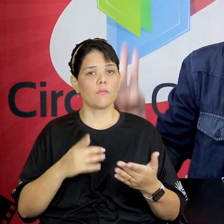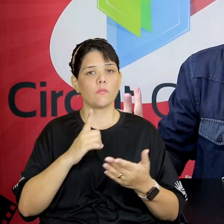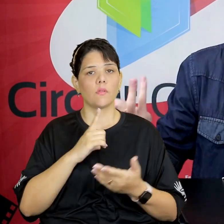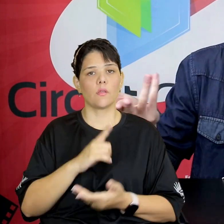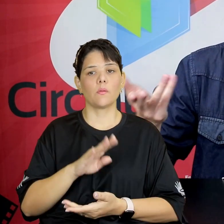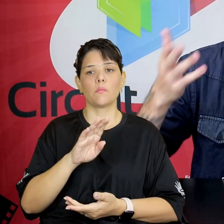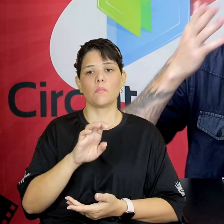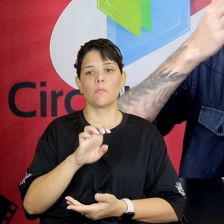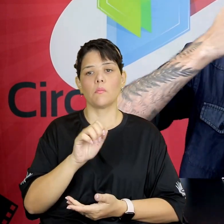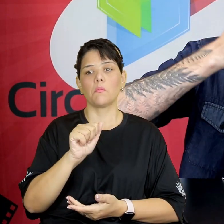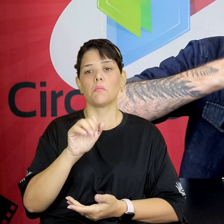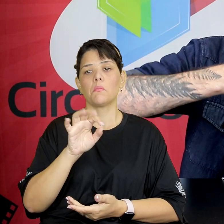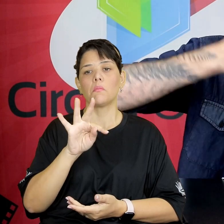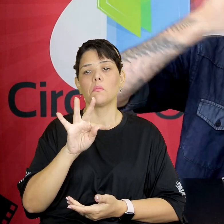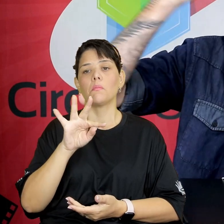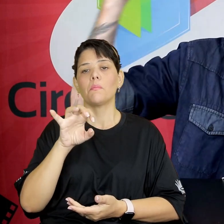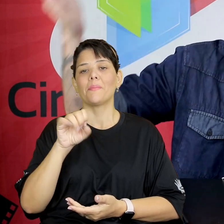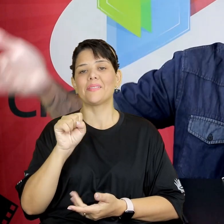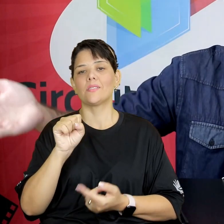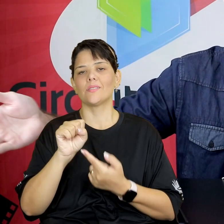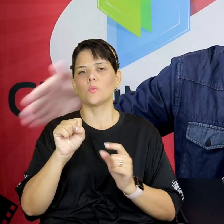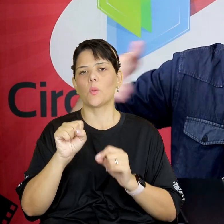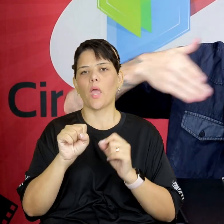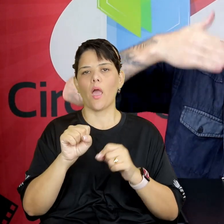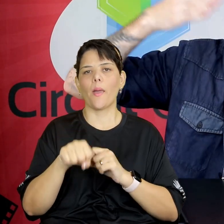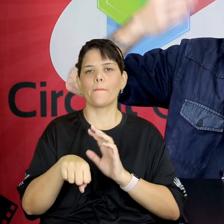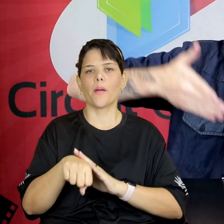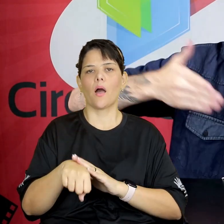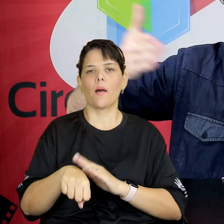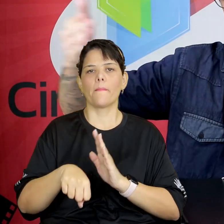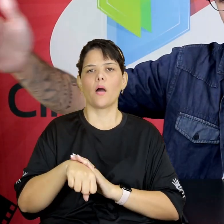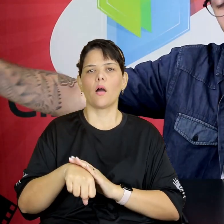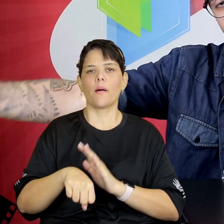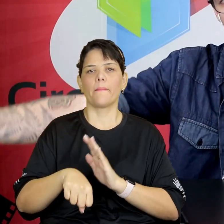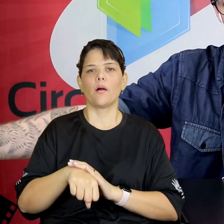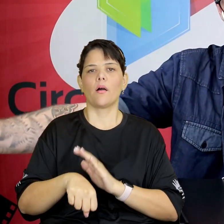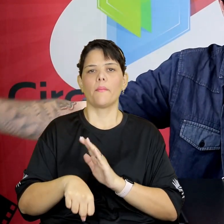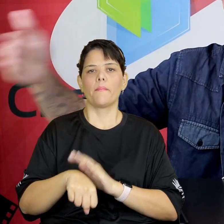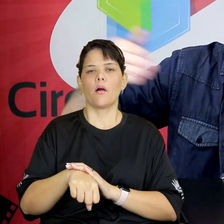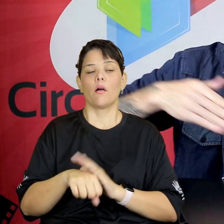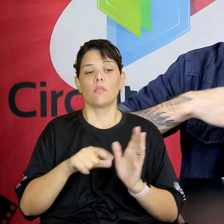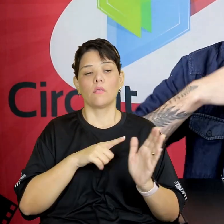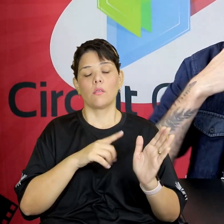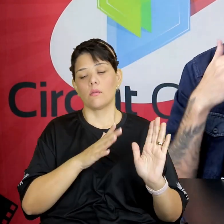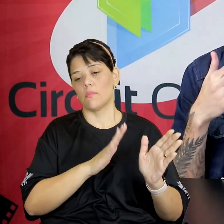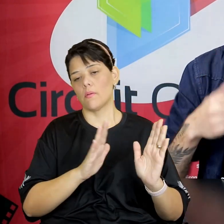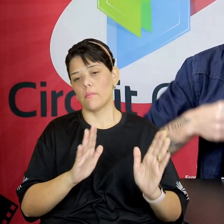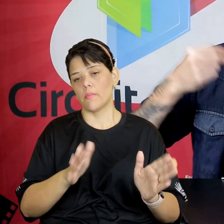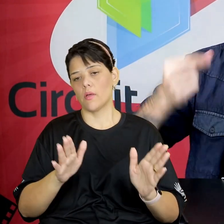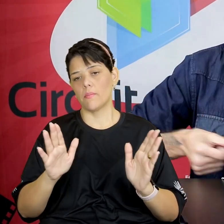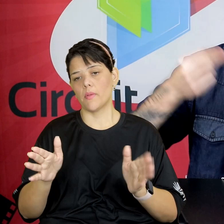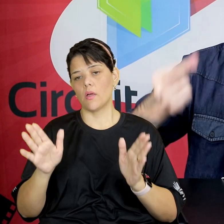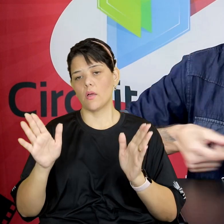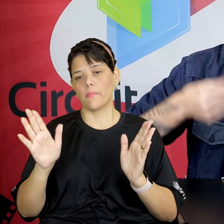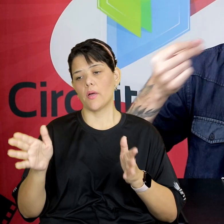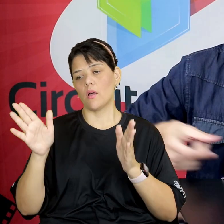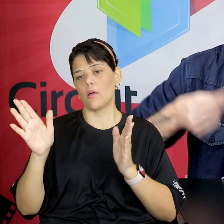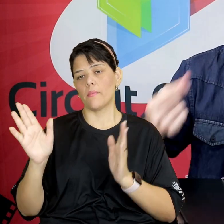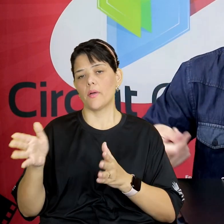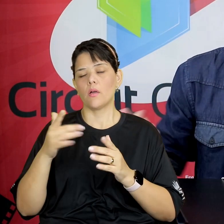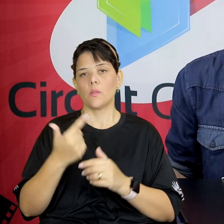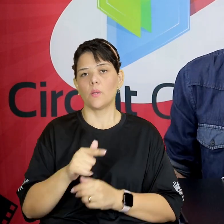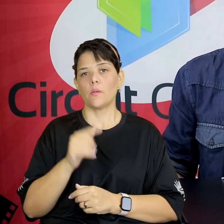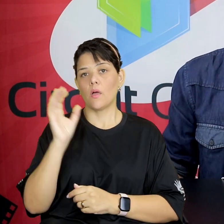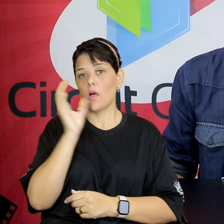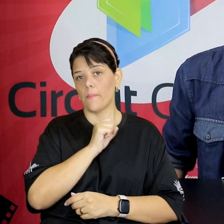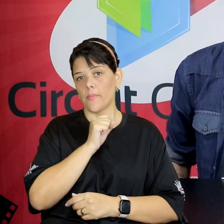são batidas. Então eu tenho beats mais abertos, eu tenho beats mais espaçados, eu não tenho uma velocidade, uma cadência